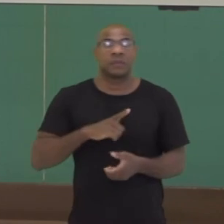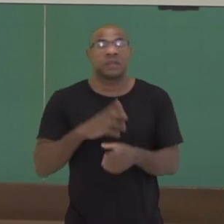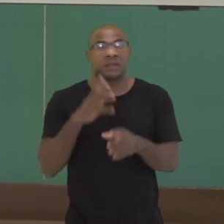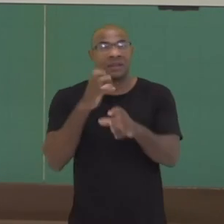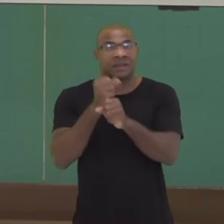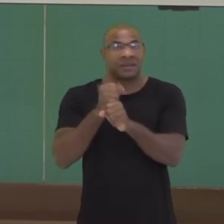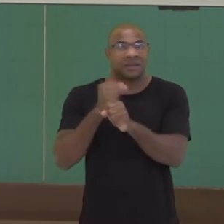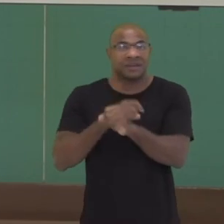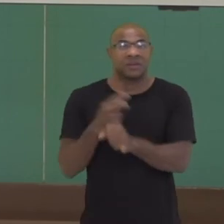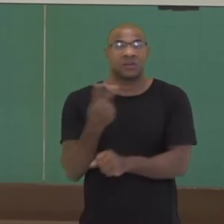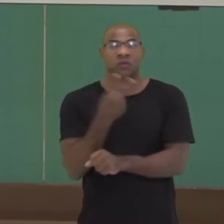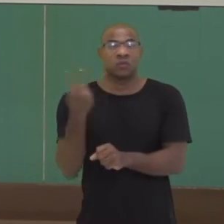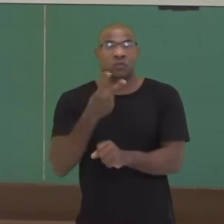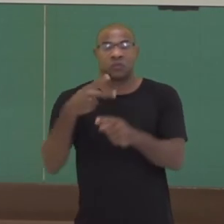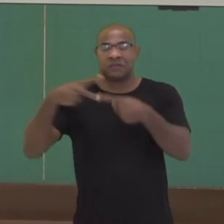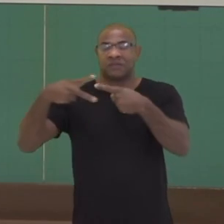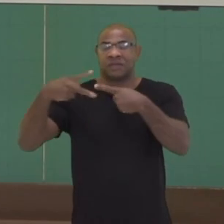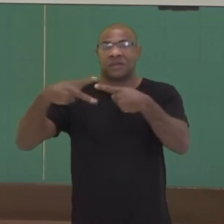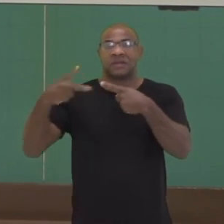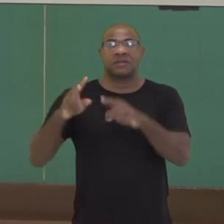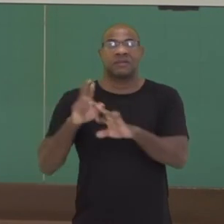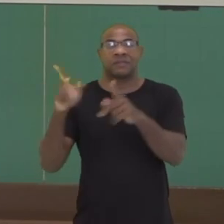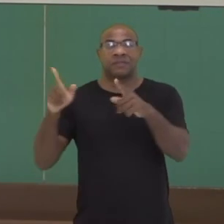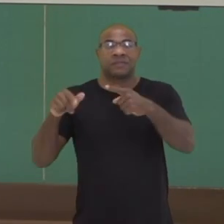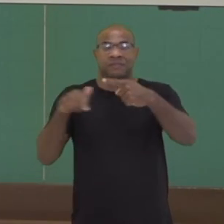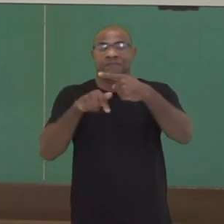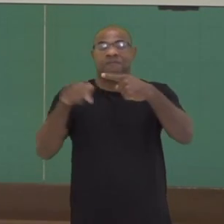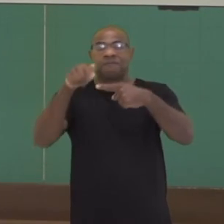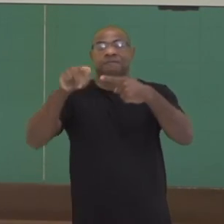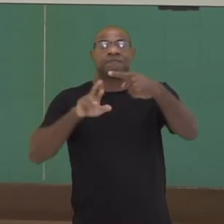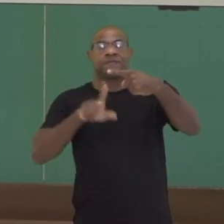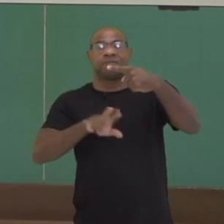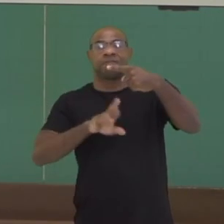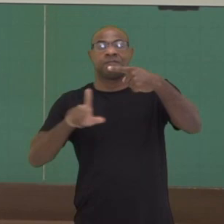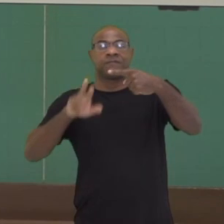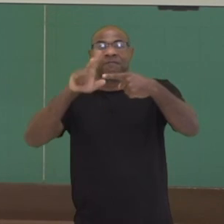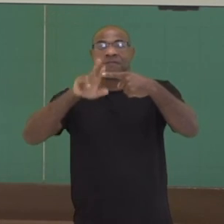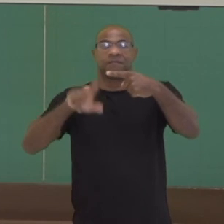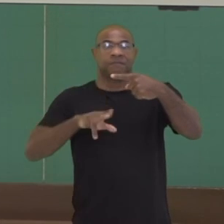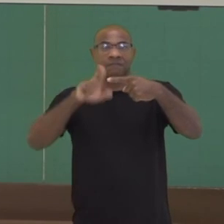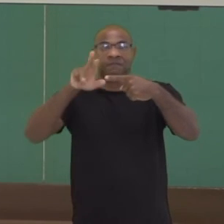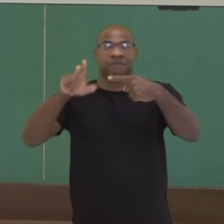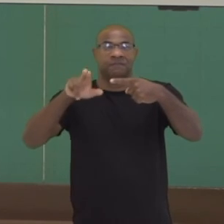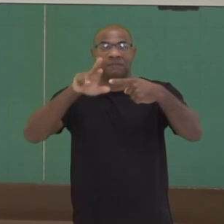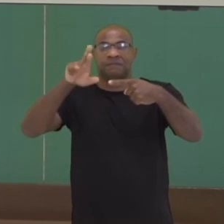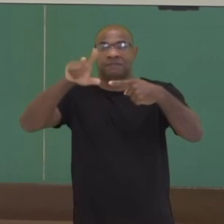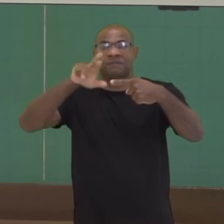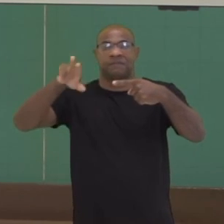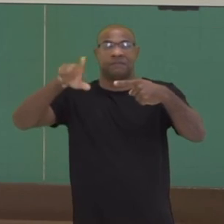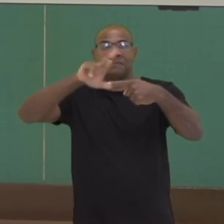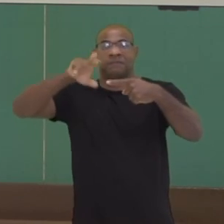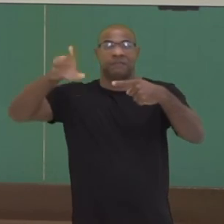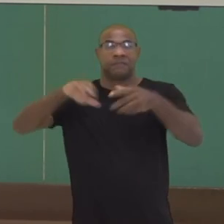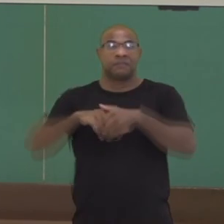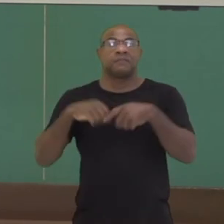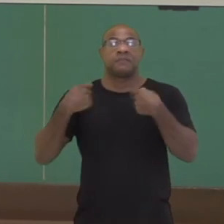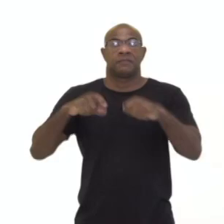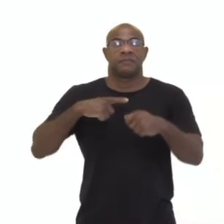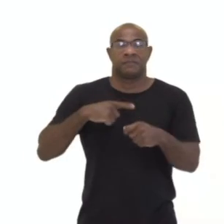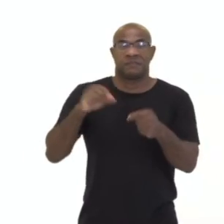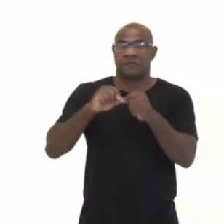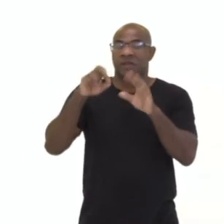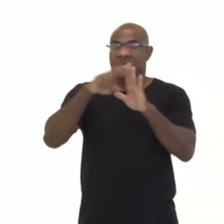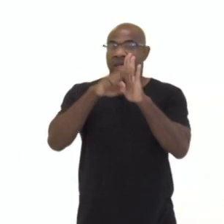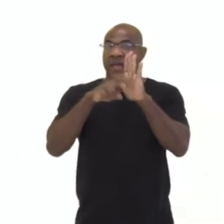soma de duas frações com denominadores diferentes, certo? Primeiro passo, olha lá, eu tenho que fazer o jogo do sinal, mais